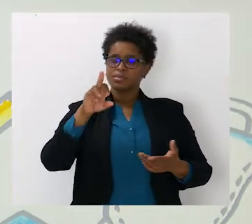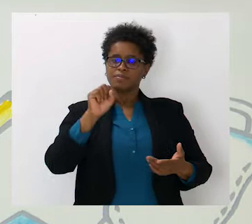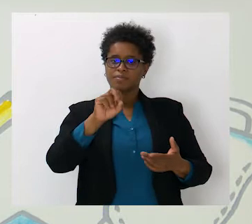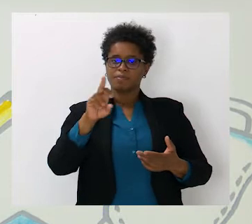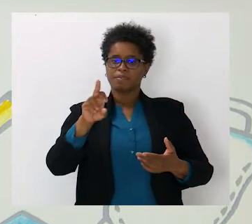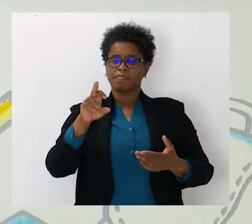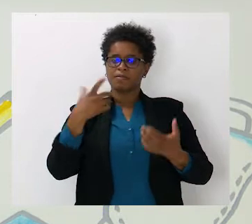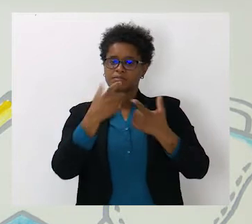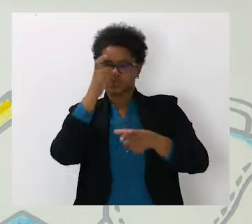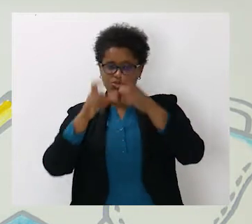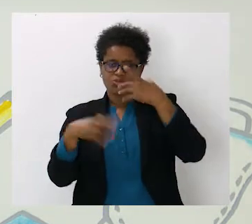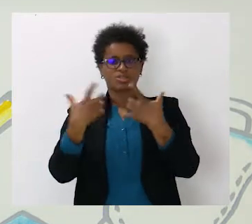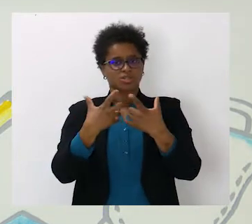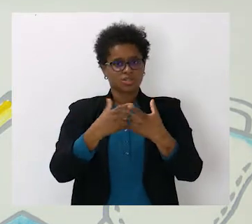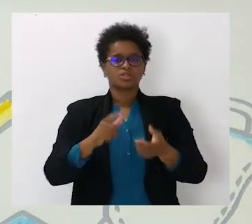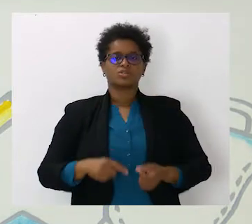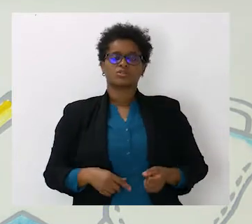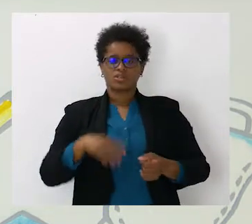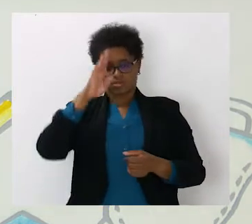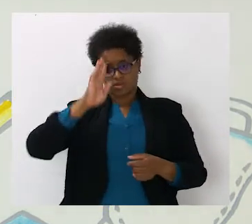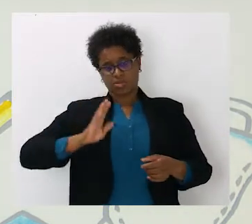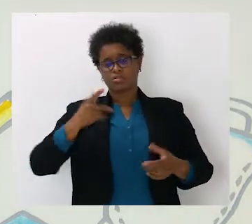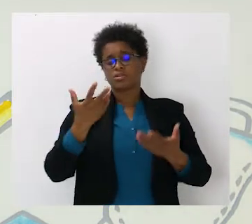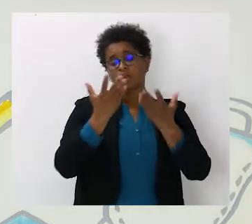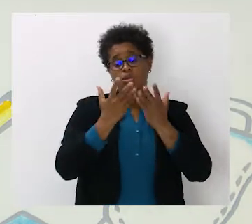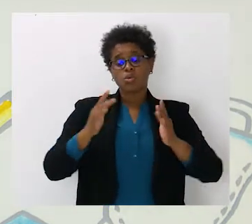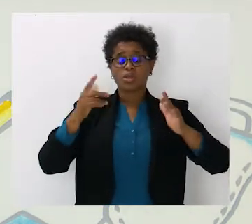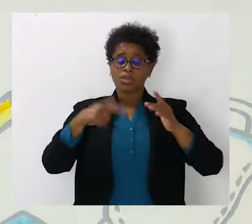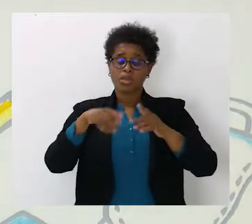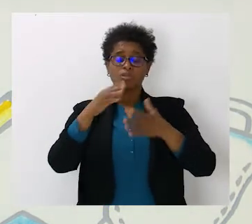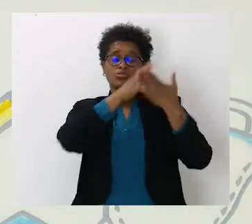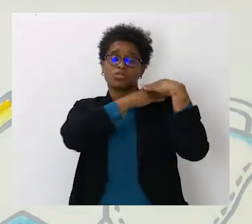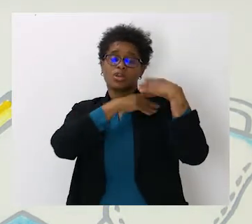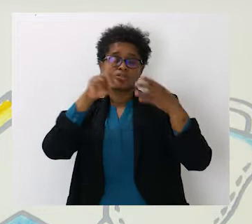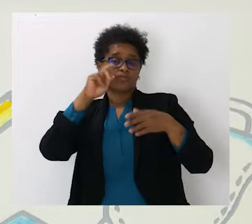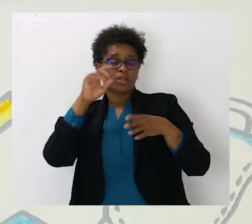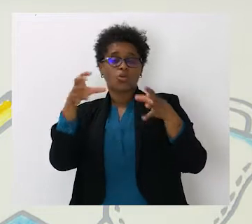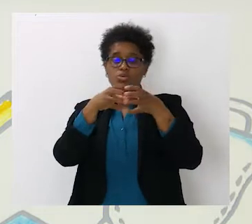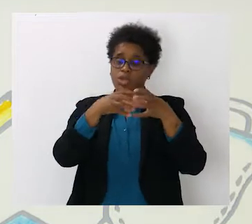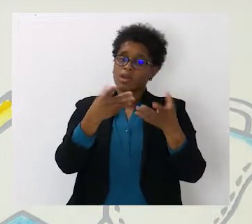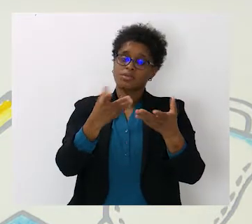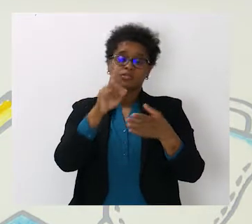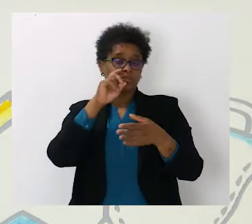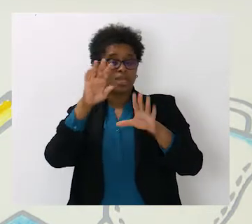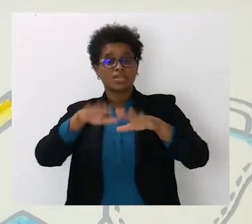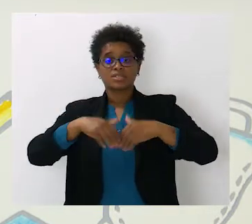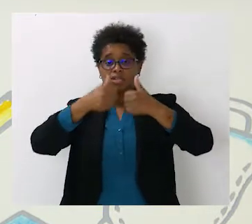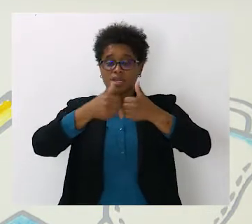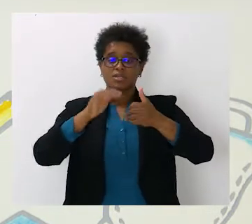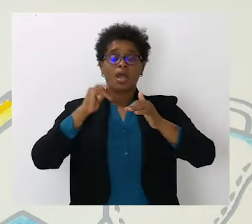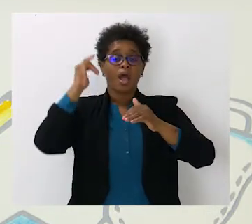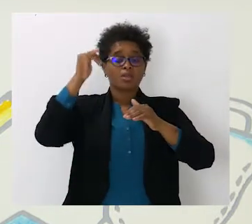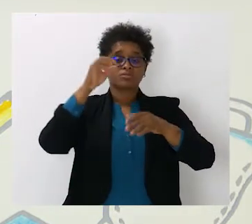funcionários. Guerreiros, naturalmente, têm a função de defender a comunidade ou a cidade.